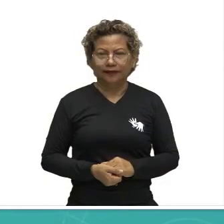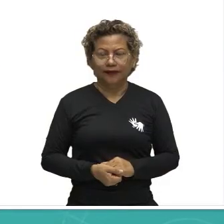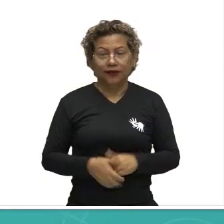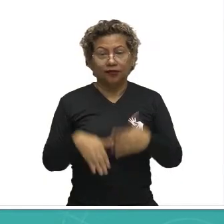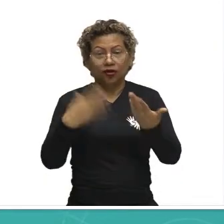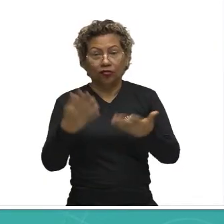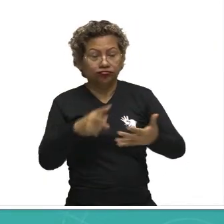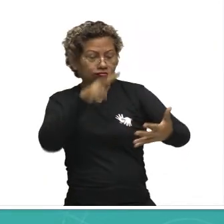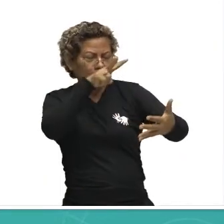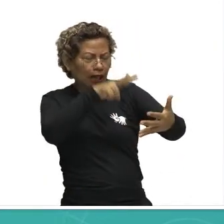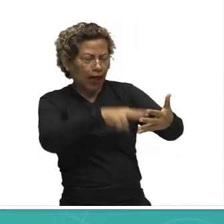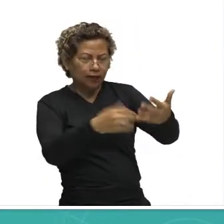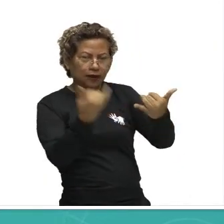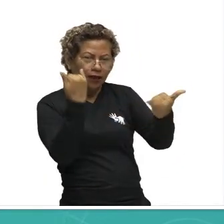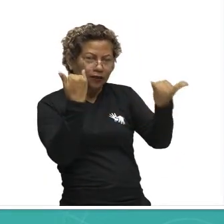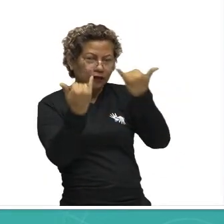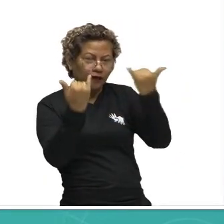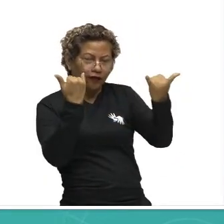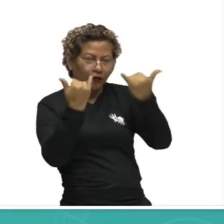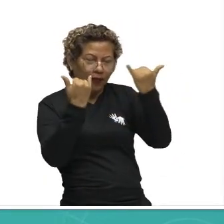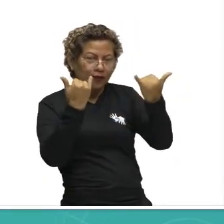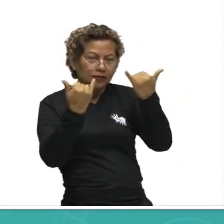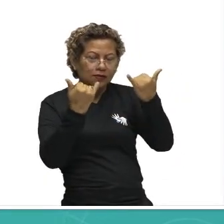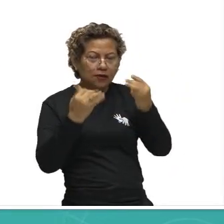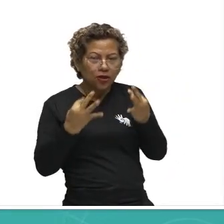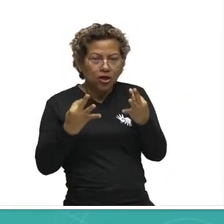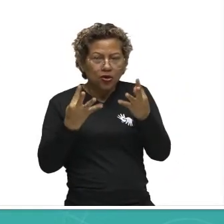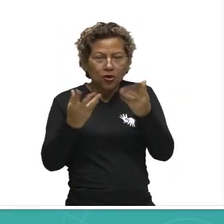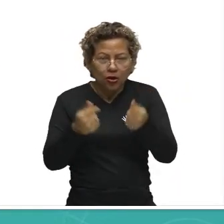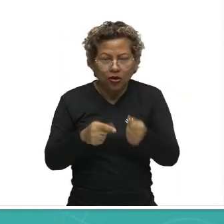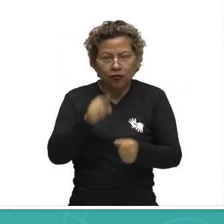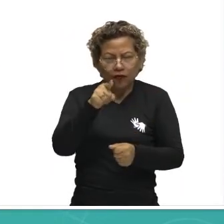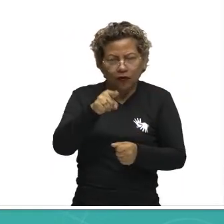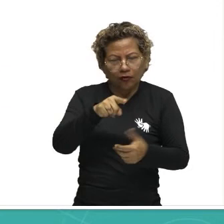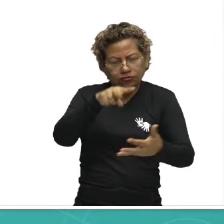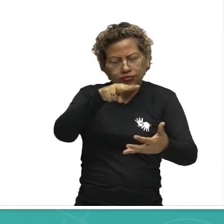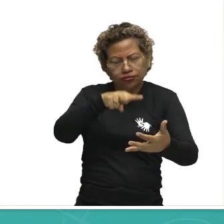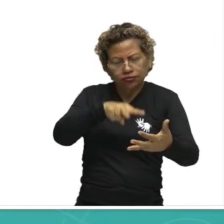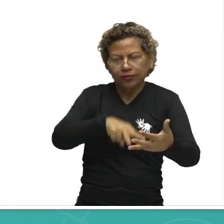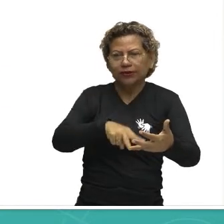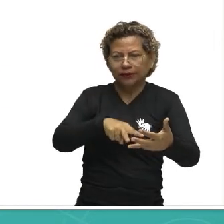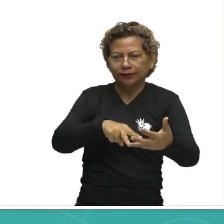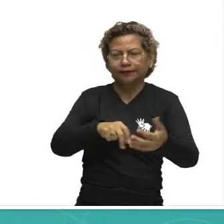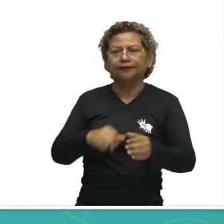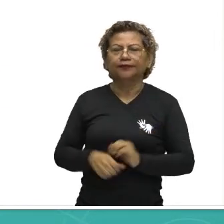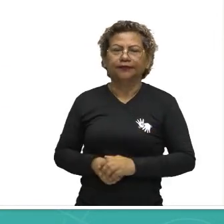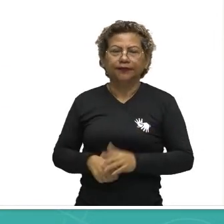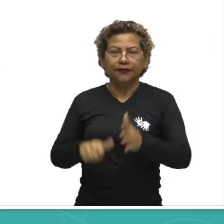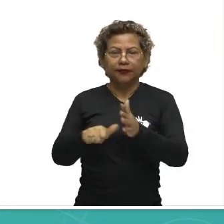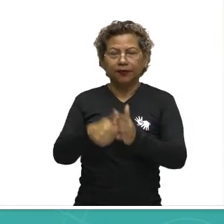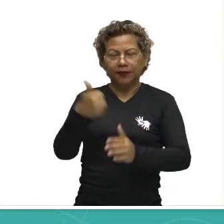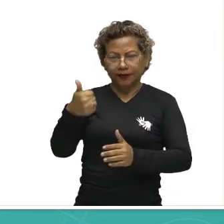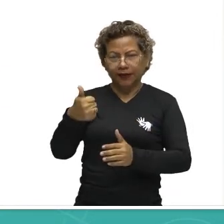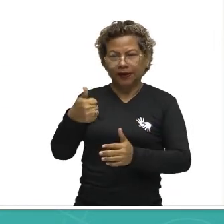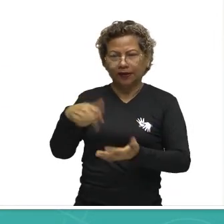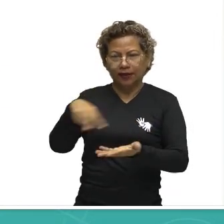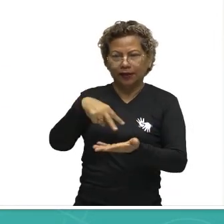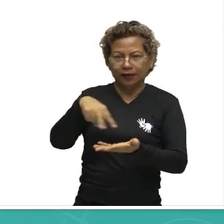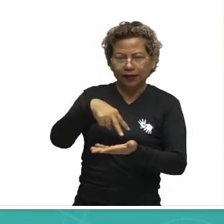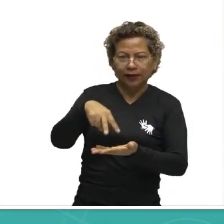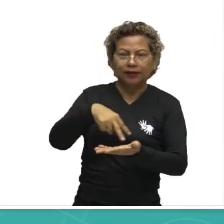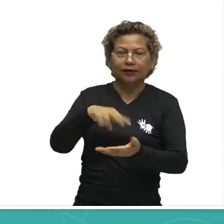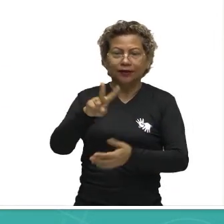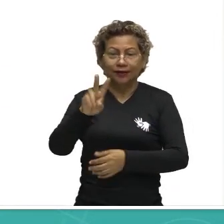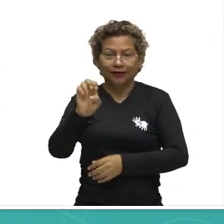Muito bem. Nós temos na questão 1 a seguinte questionamento. Primeiramente, a dança do ventre ocorria somente